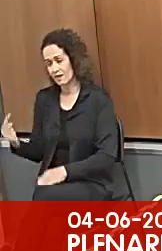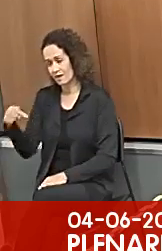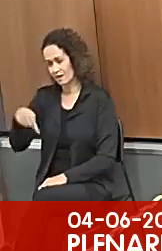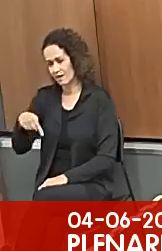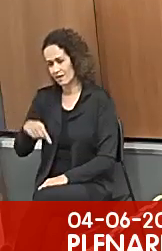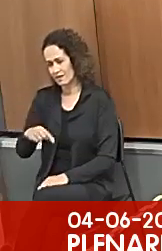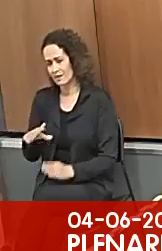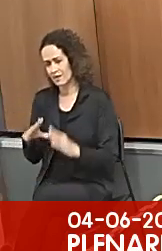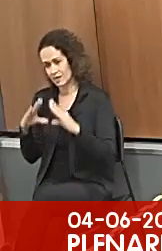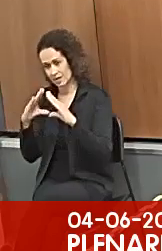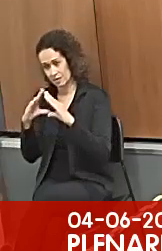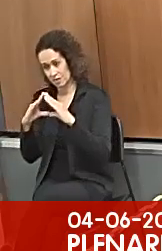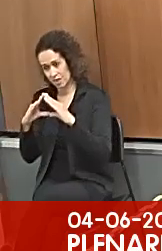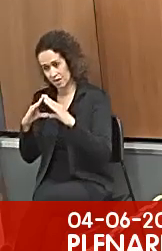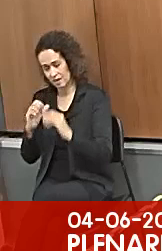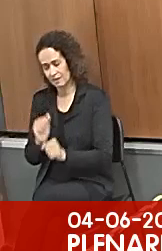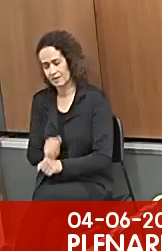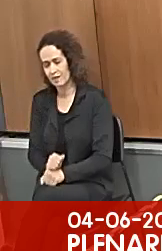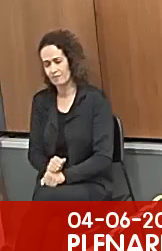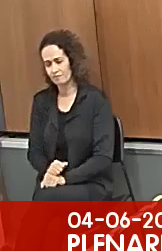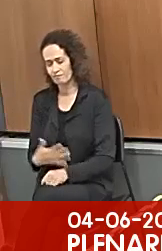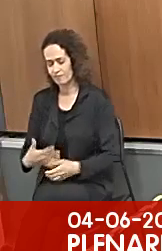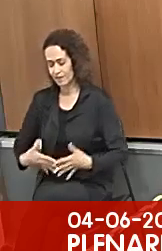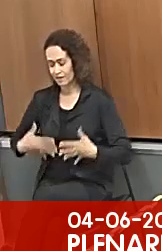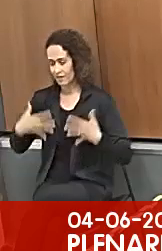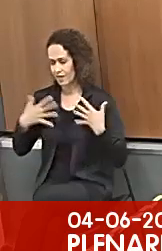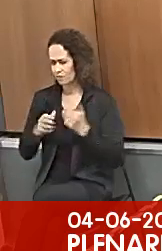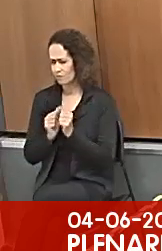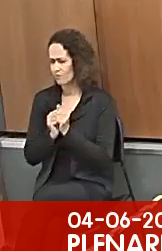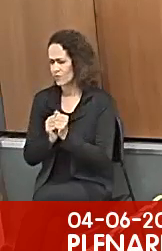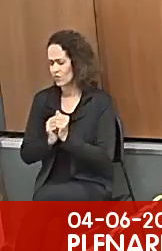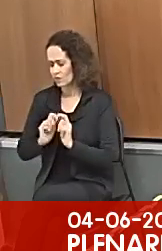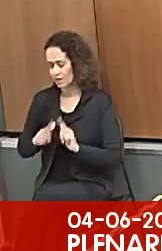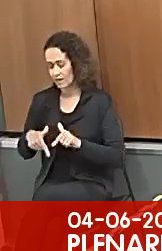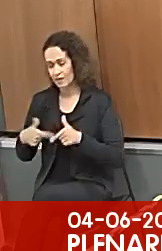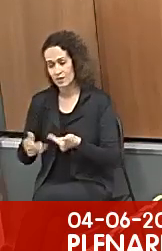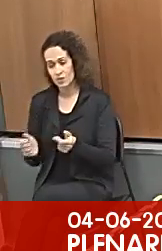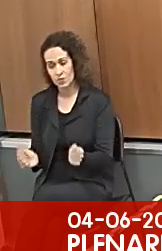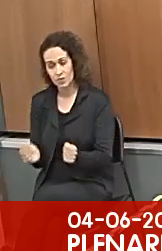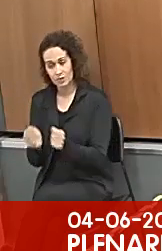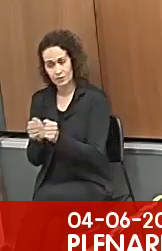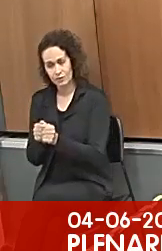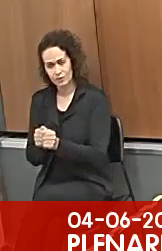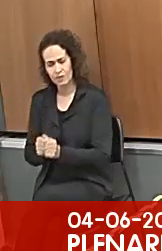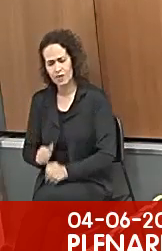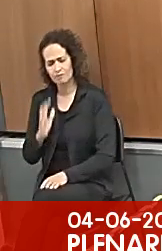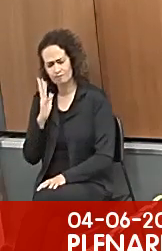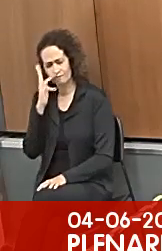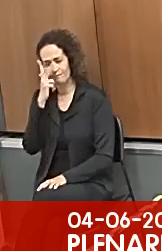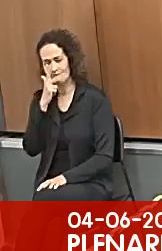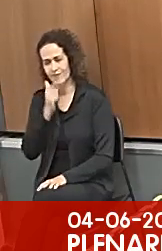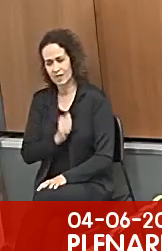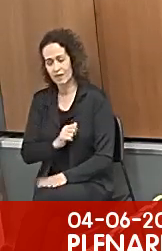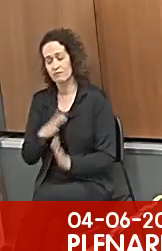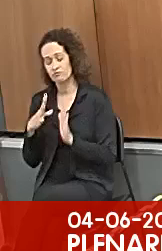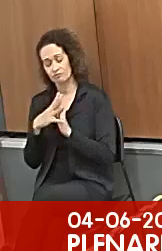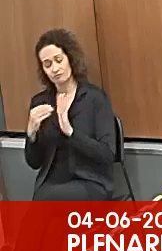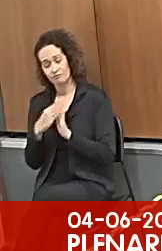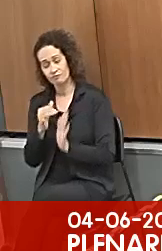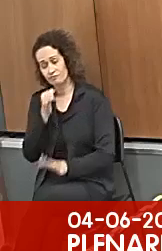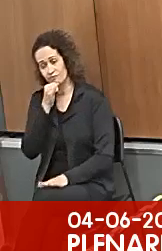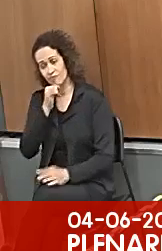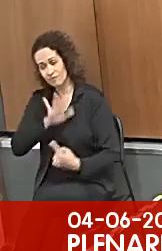poder comemorar essa ação coletiva, é maravilhosa, é muito bonita, e é um exemplo para todos